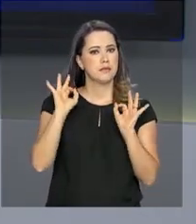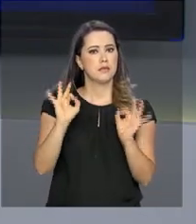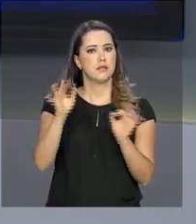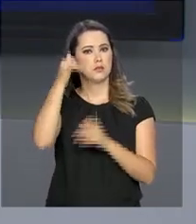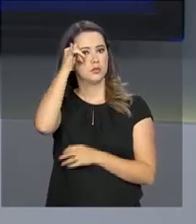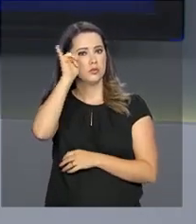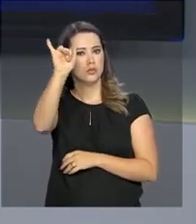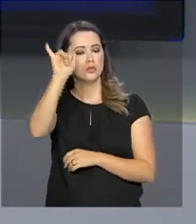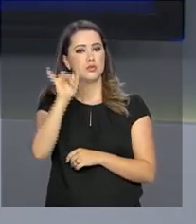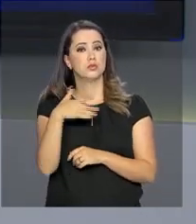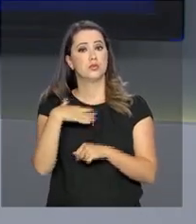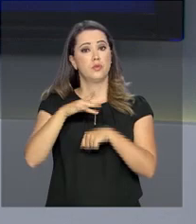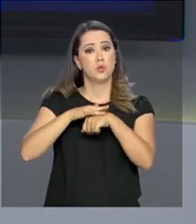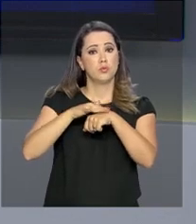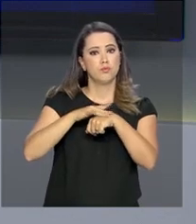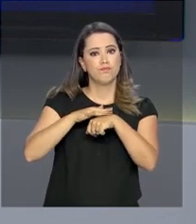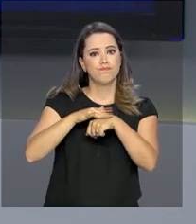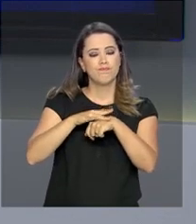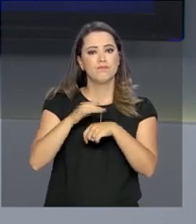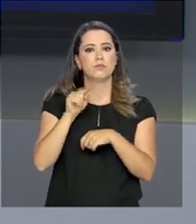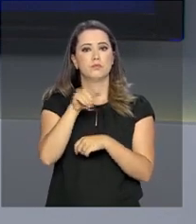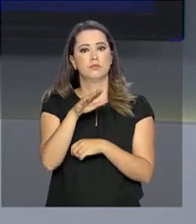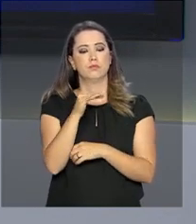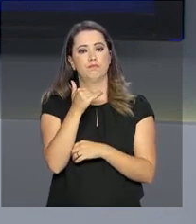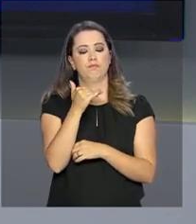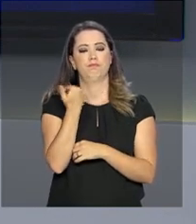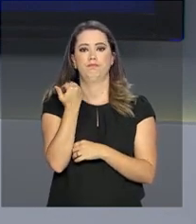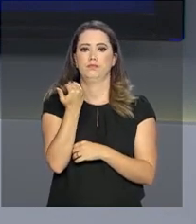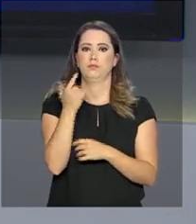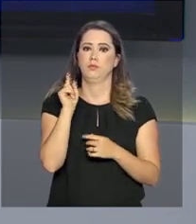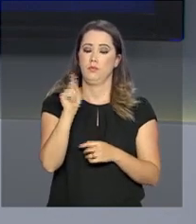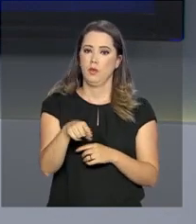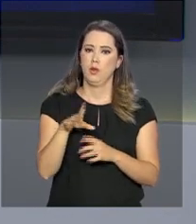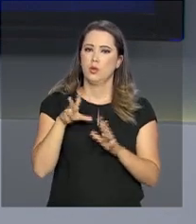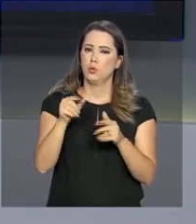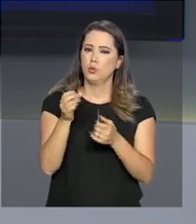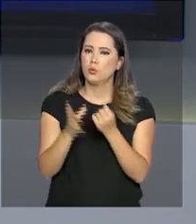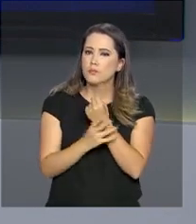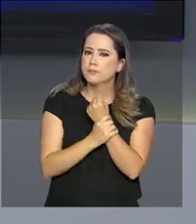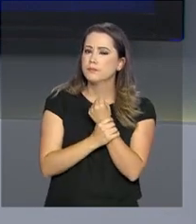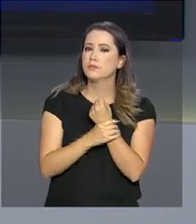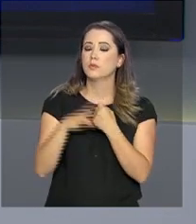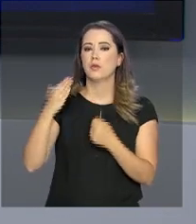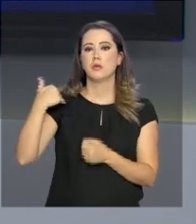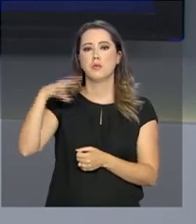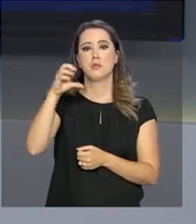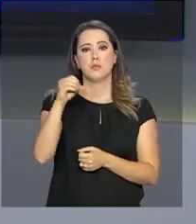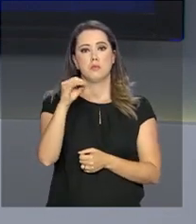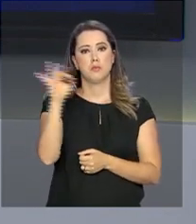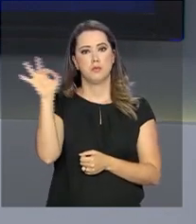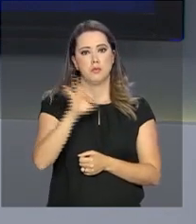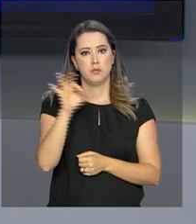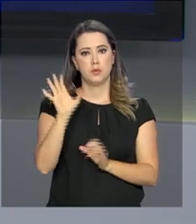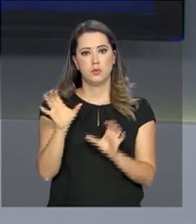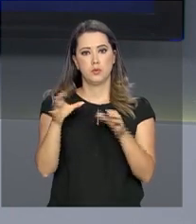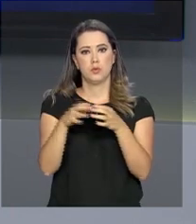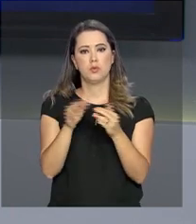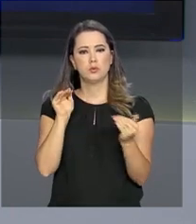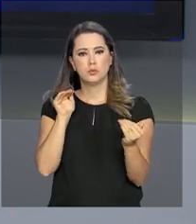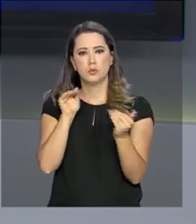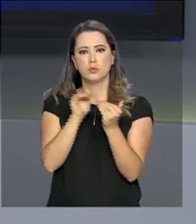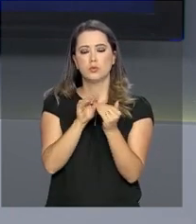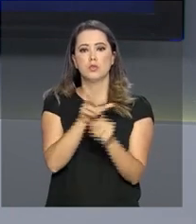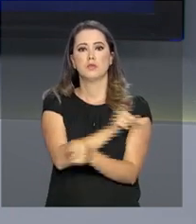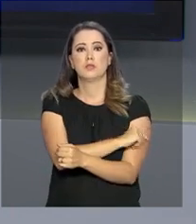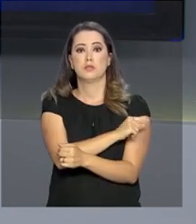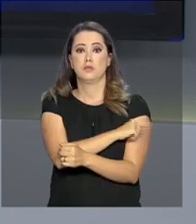de prevenção para evitar casos graves e mortes pela doença. E é totalmente segura. Mais de 90% do público-alvo da